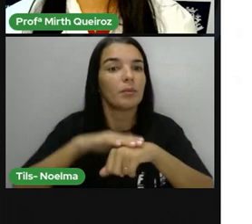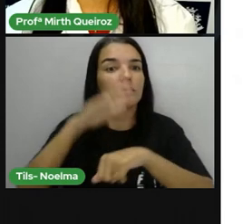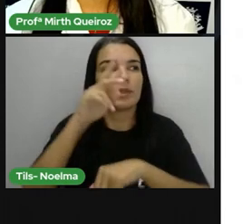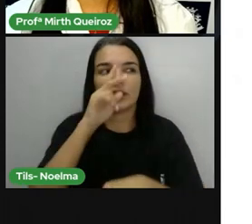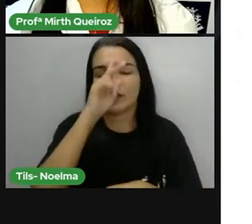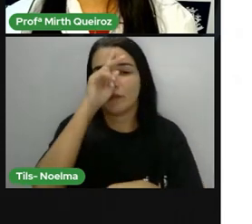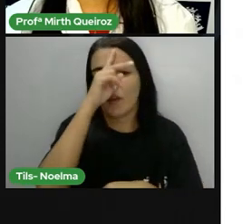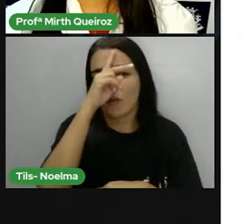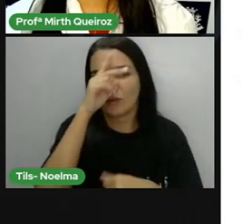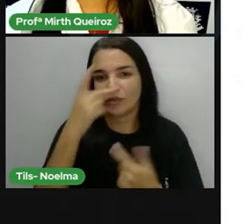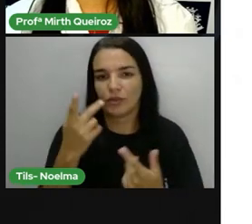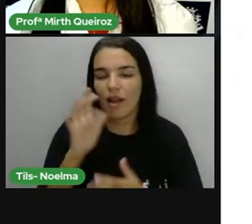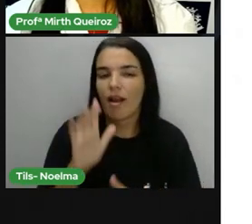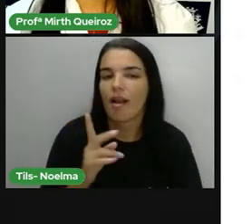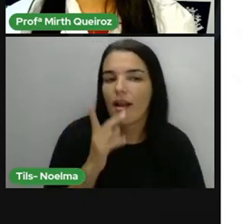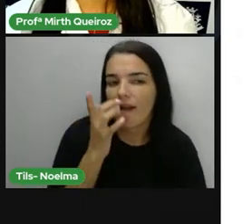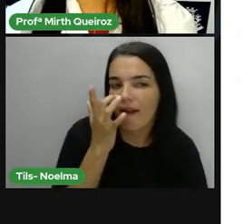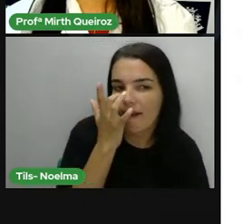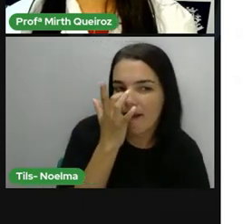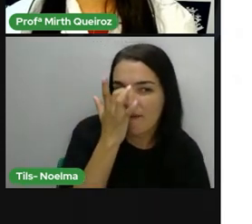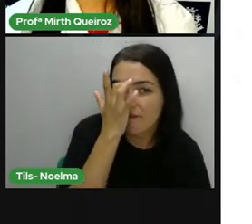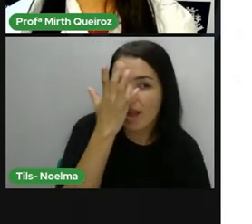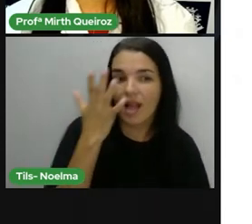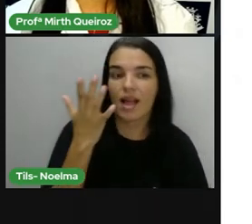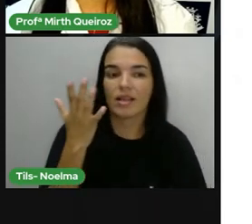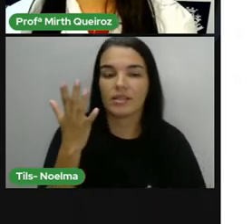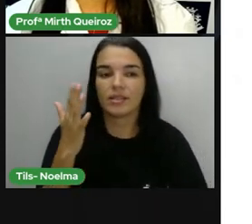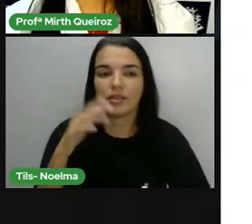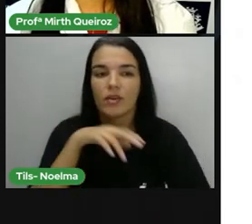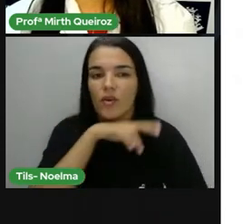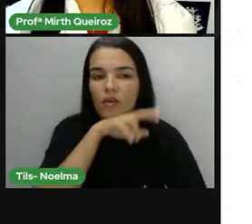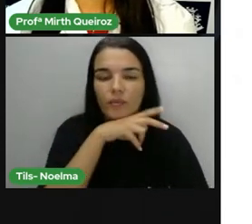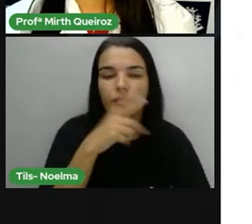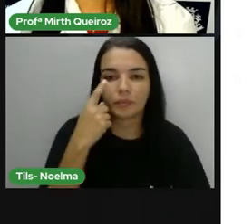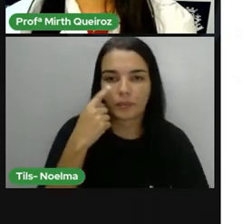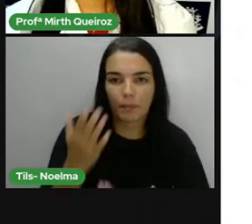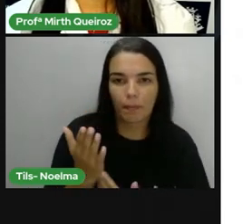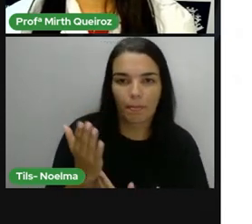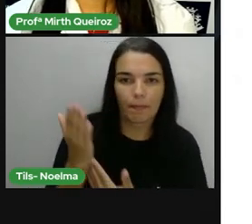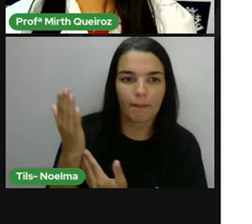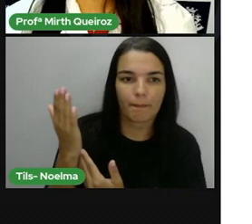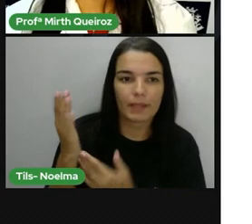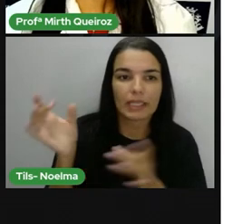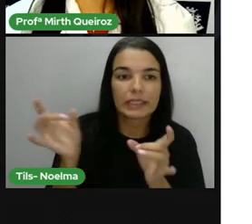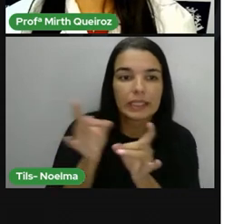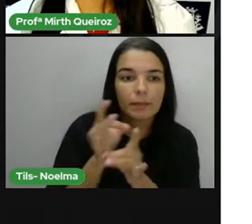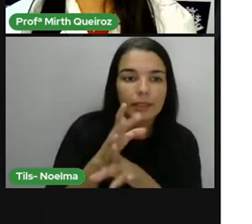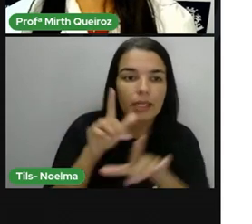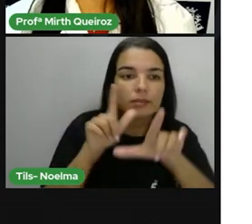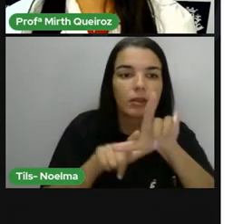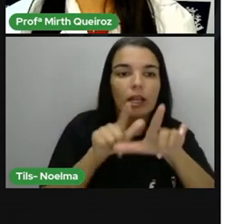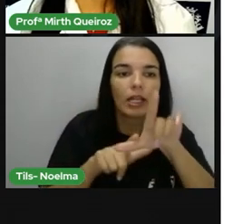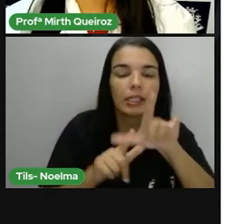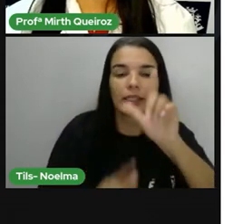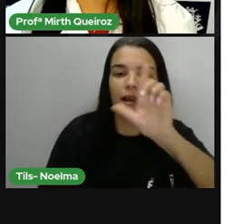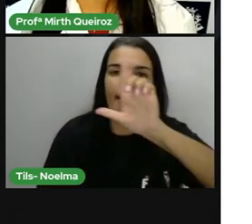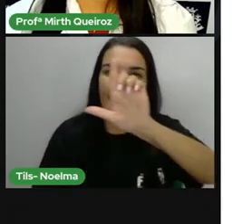forte. Fácil, réptil, míssil, fóssil, palavras terminadas em